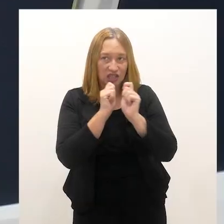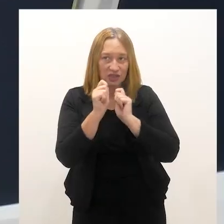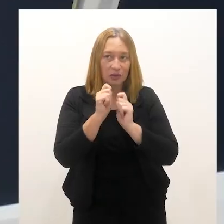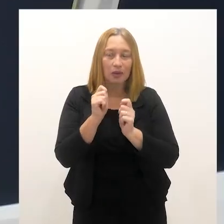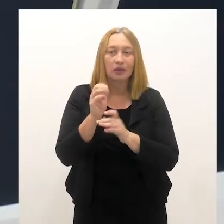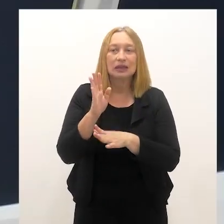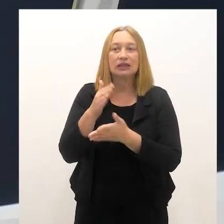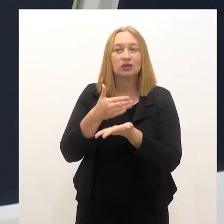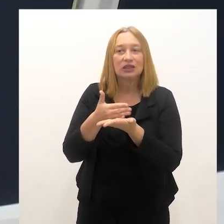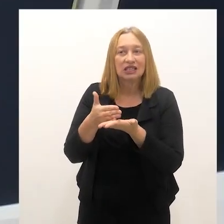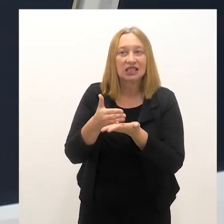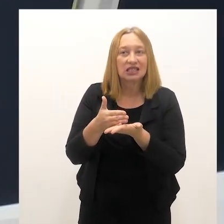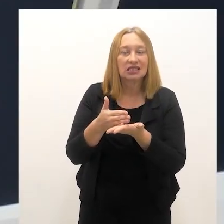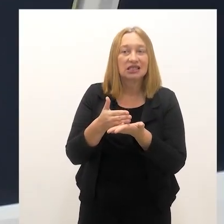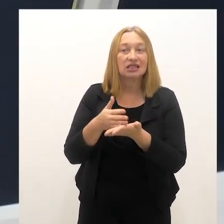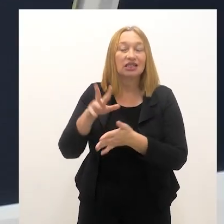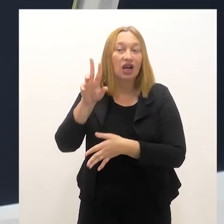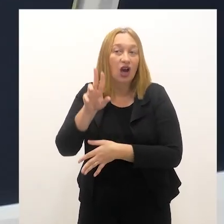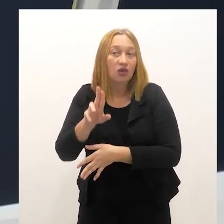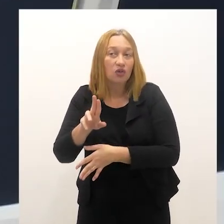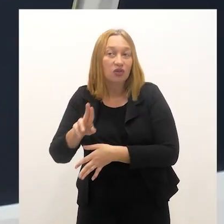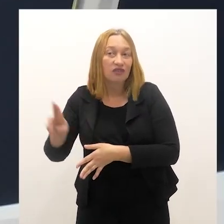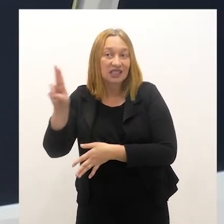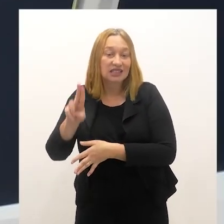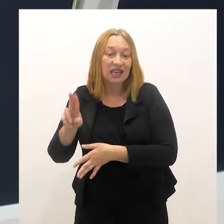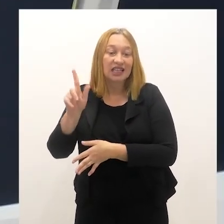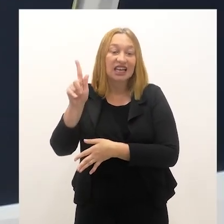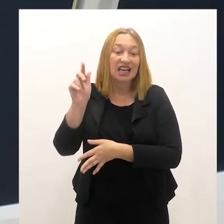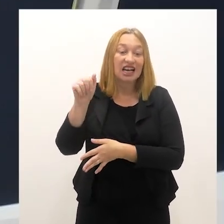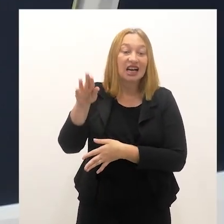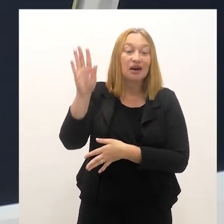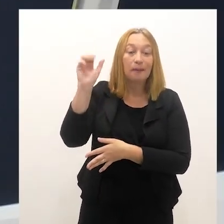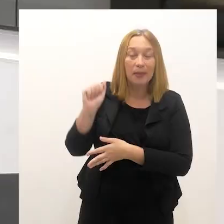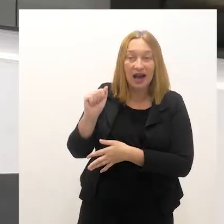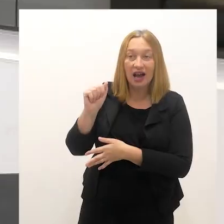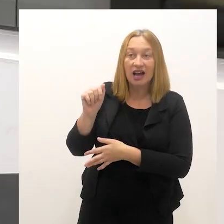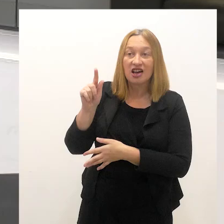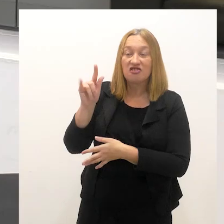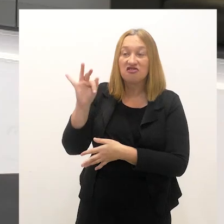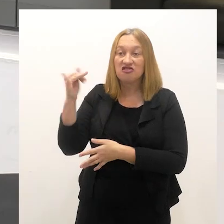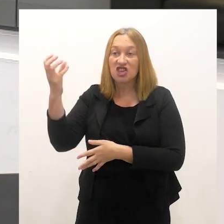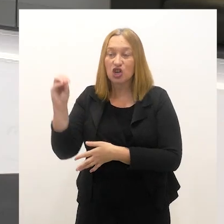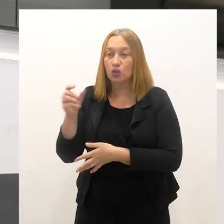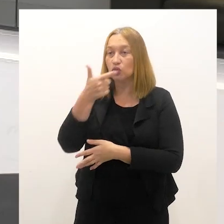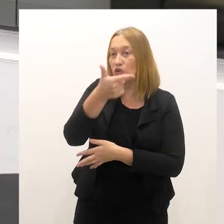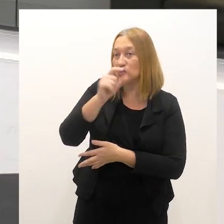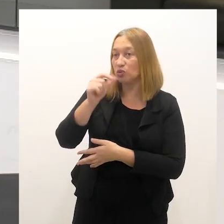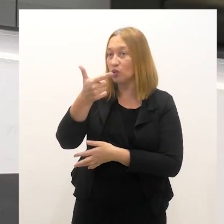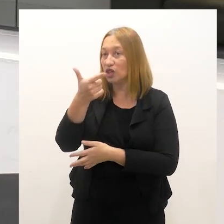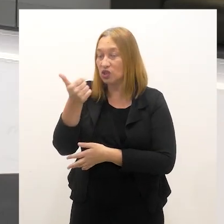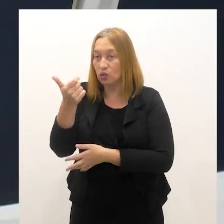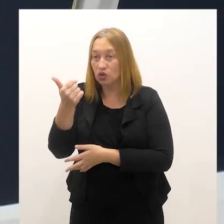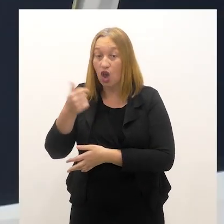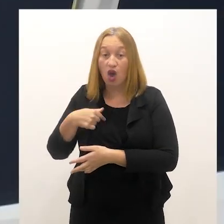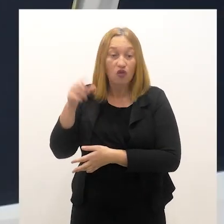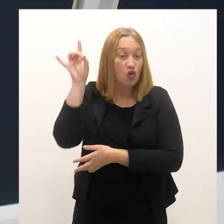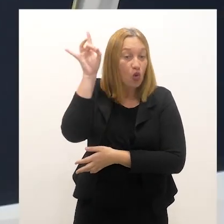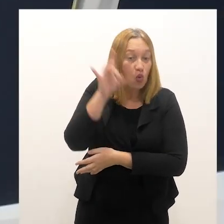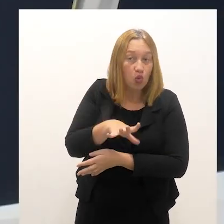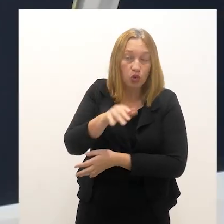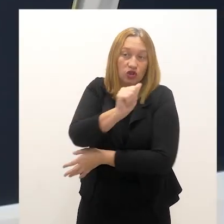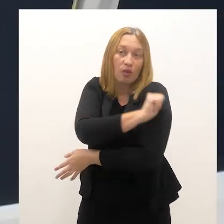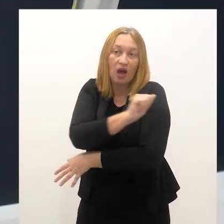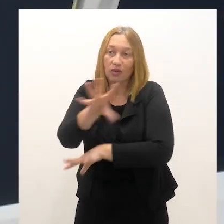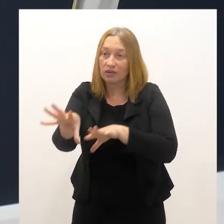jornalismo, a princípio eu comecei na Universidade Gama Filho. Eu comecei na Gama Filho em 2012. Fui um